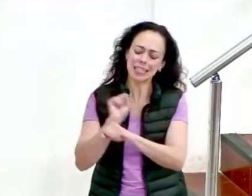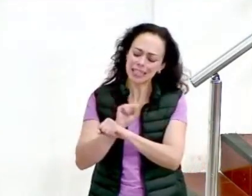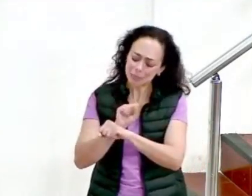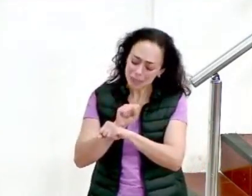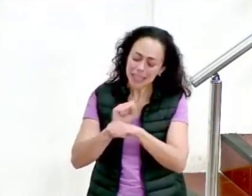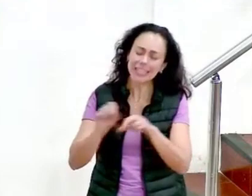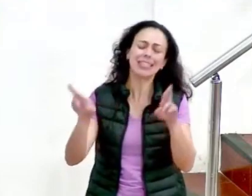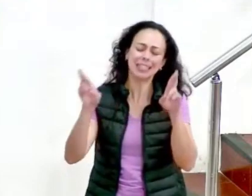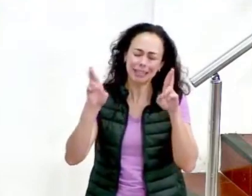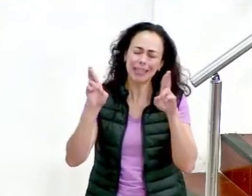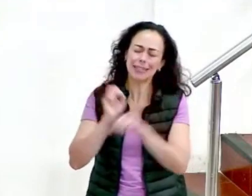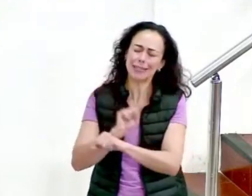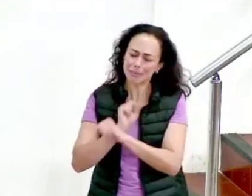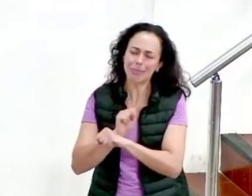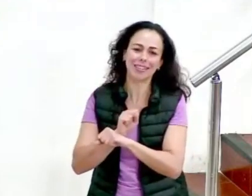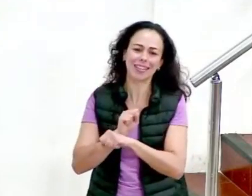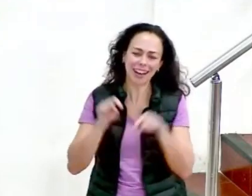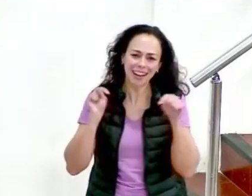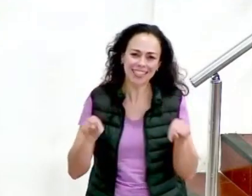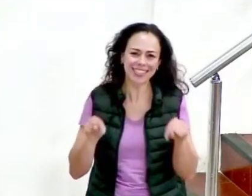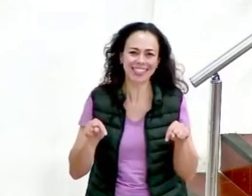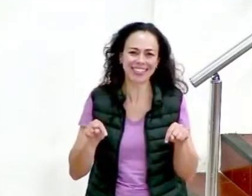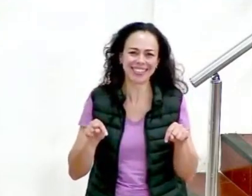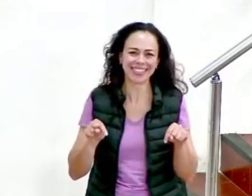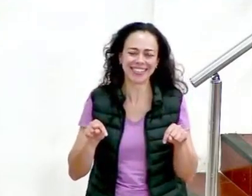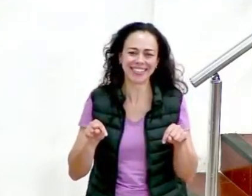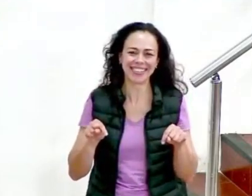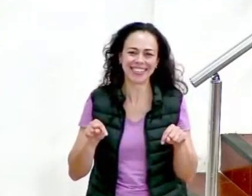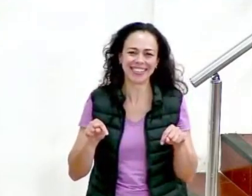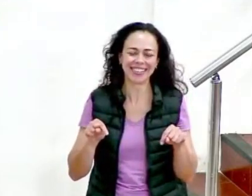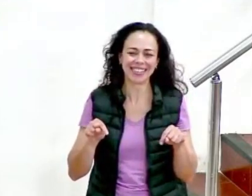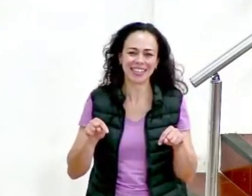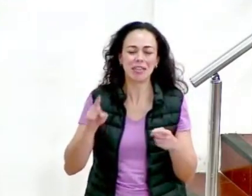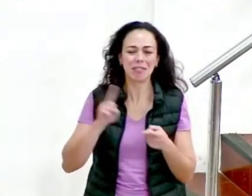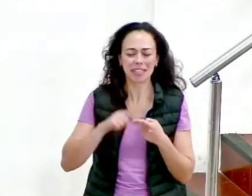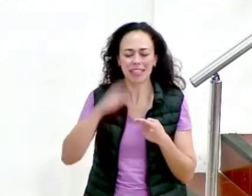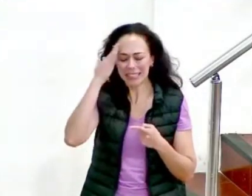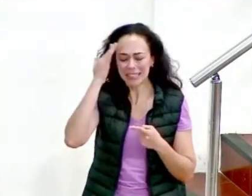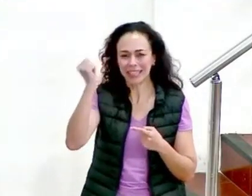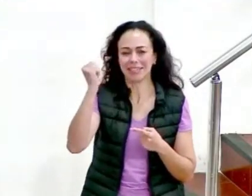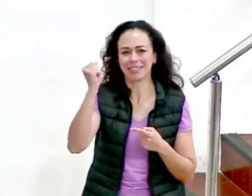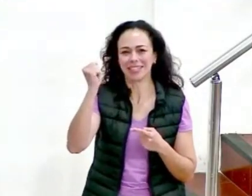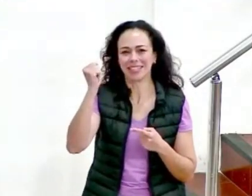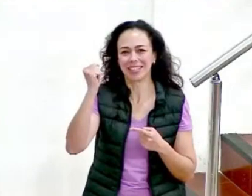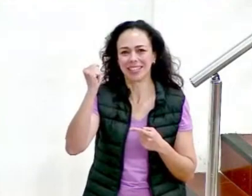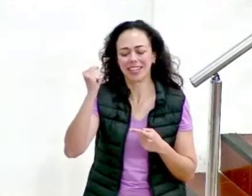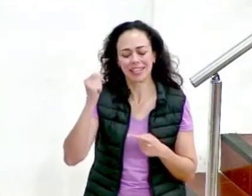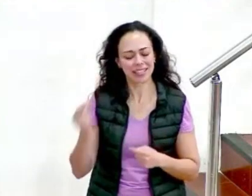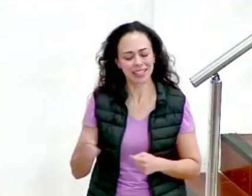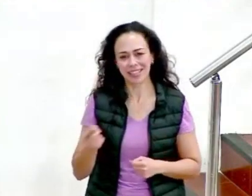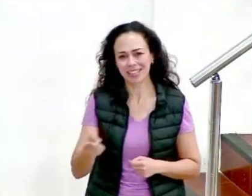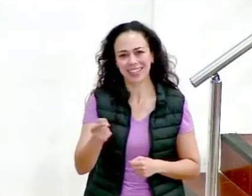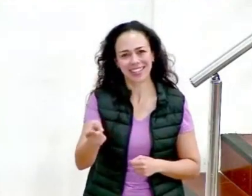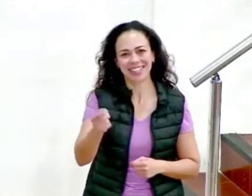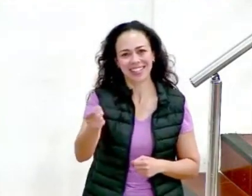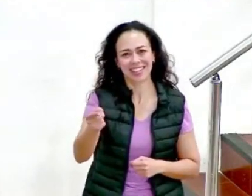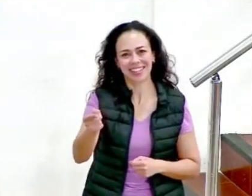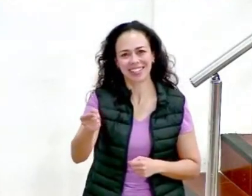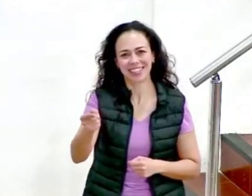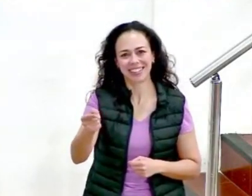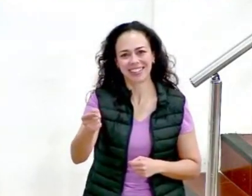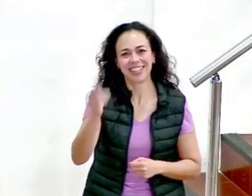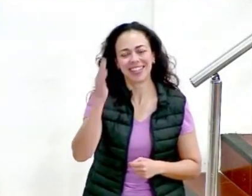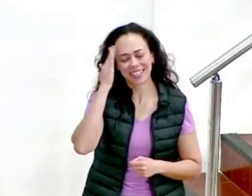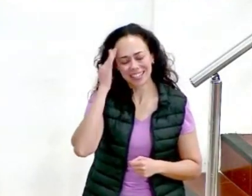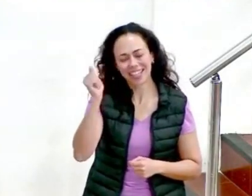existencial é a esperança da eternidade. Quando nós entendemos os aspectos da